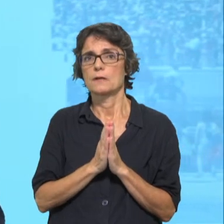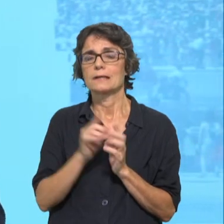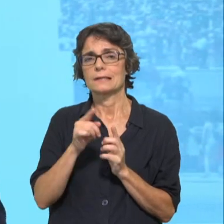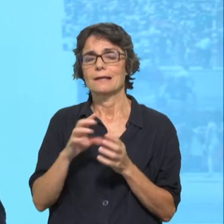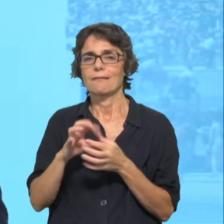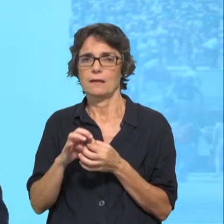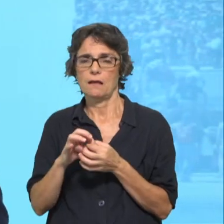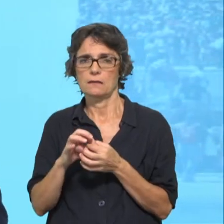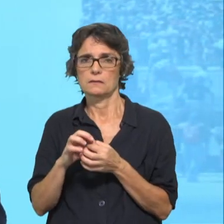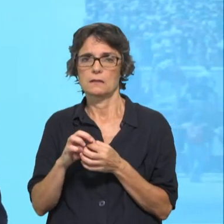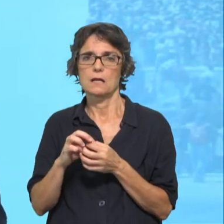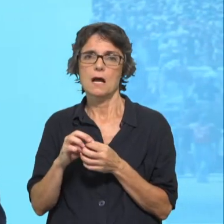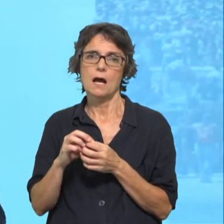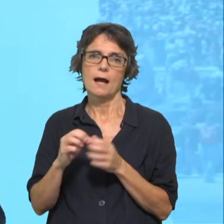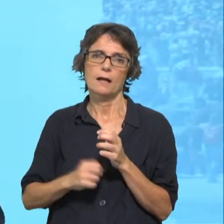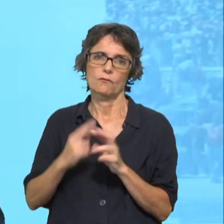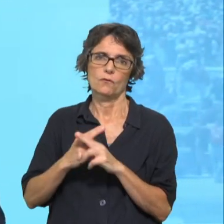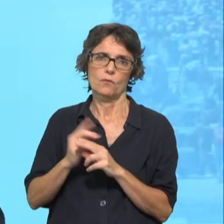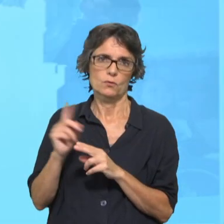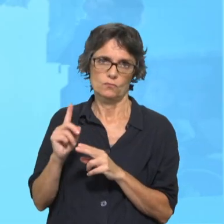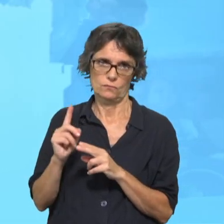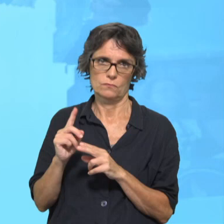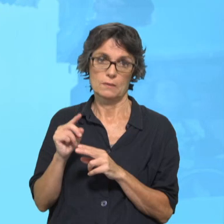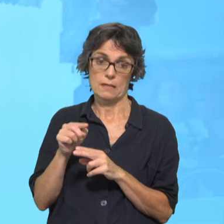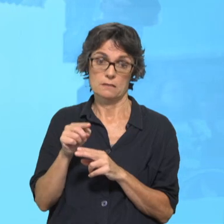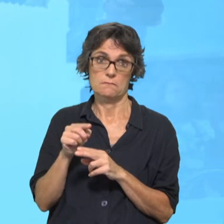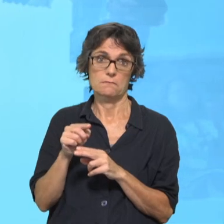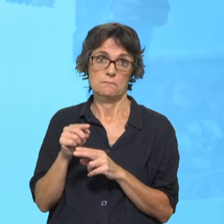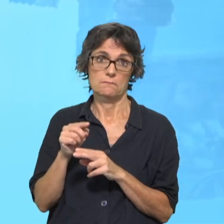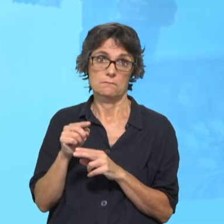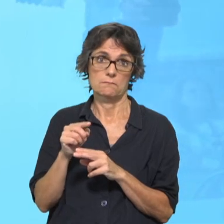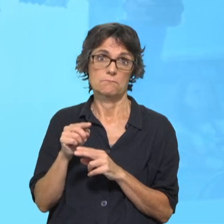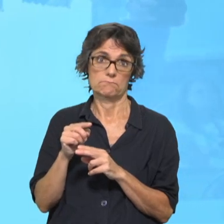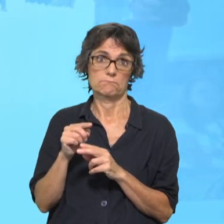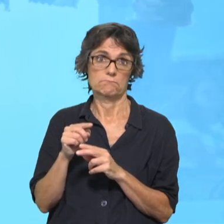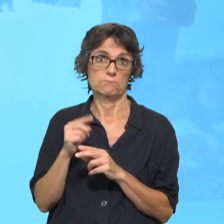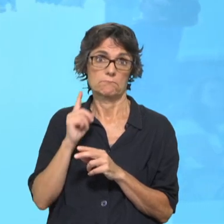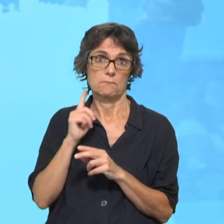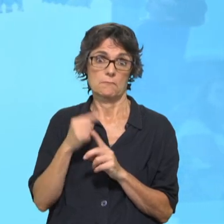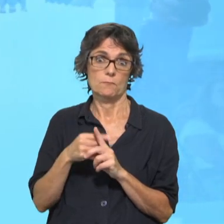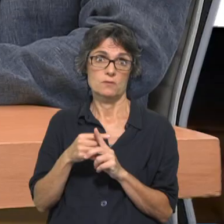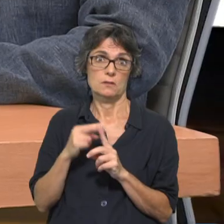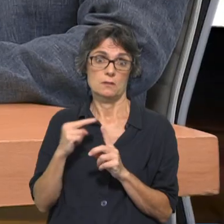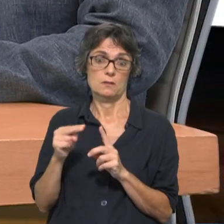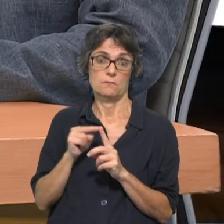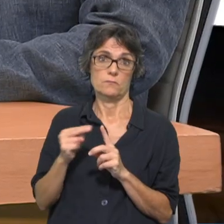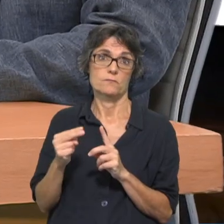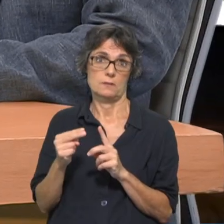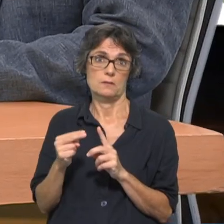romana. Acho que isso pode dar um olhar